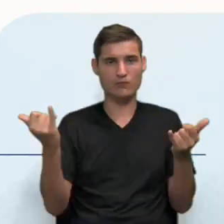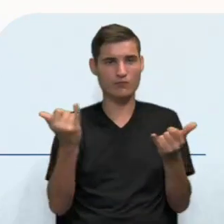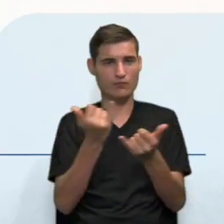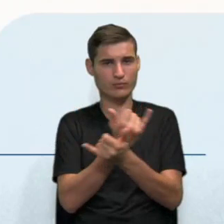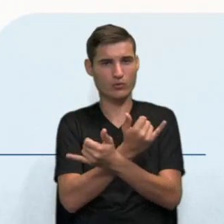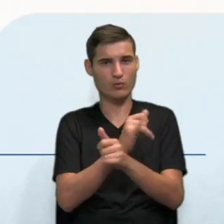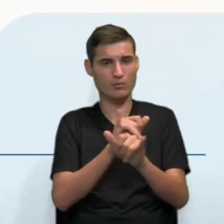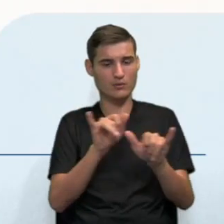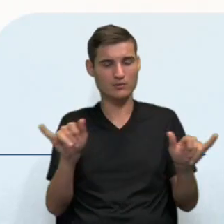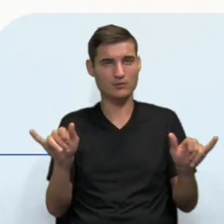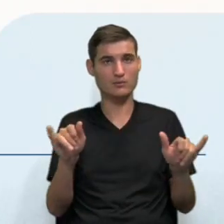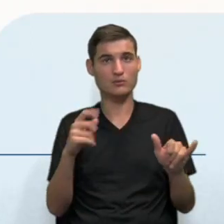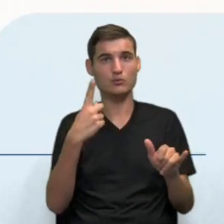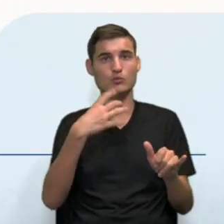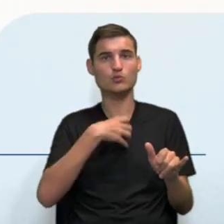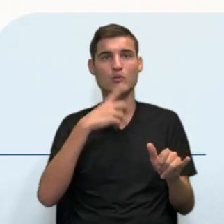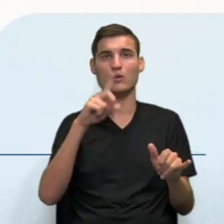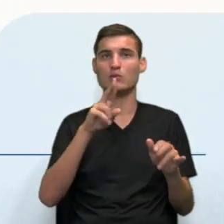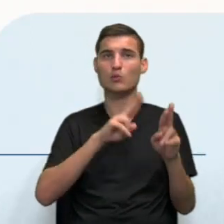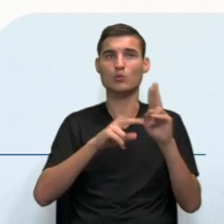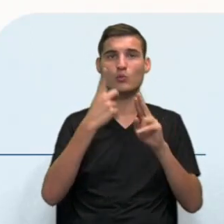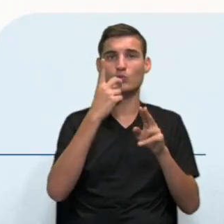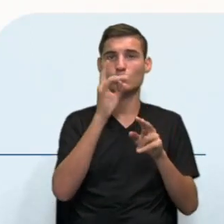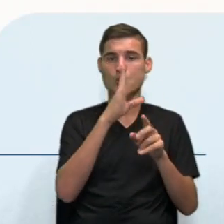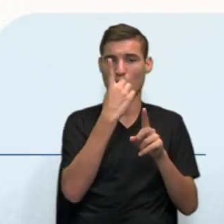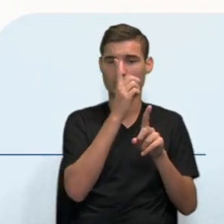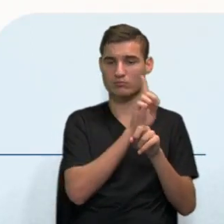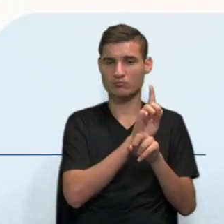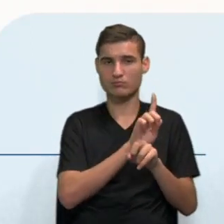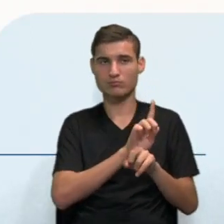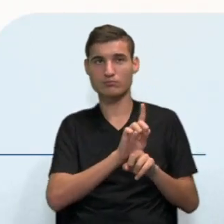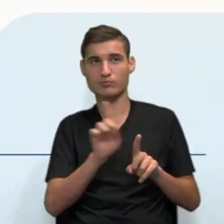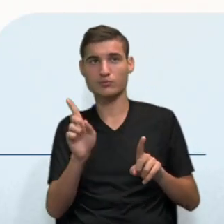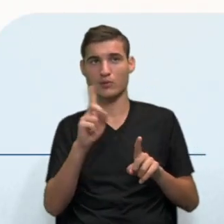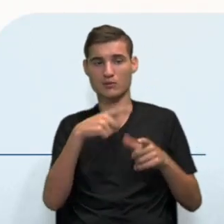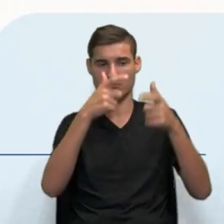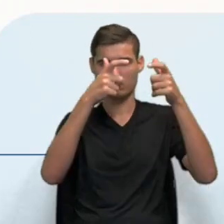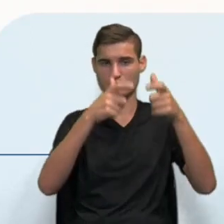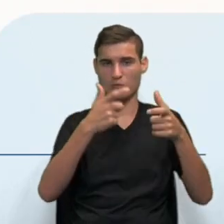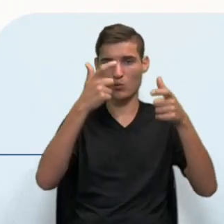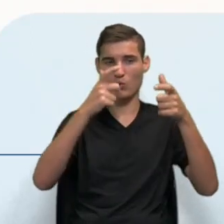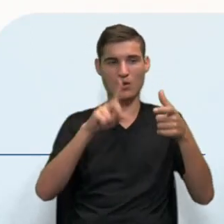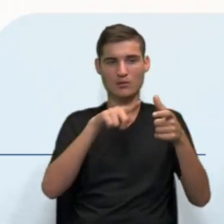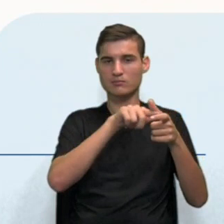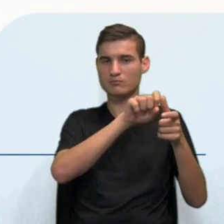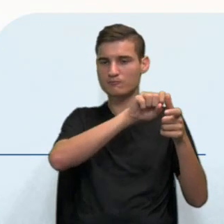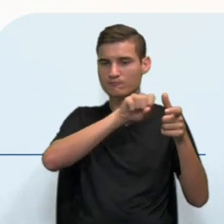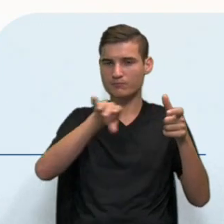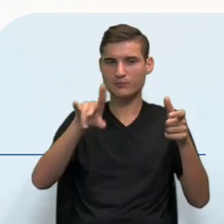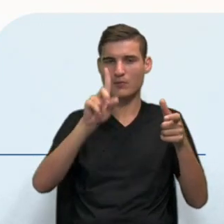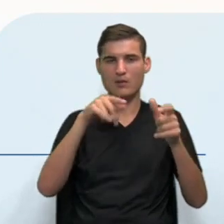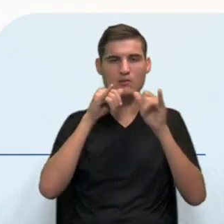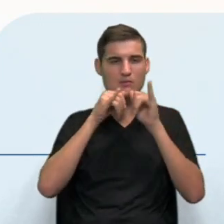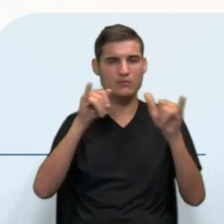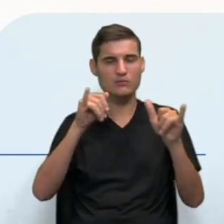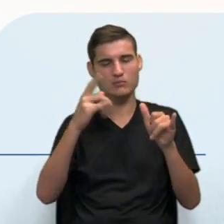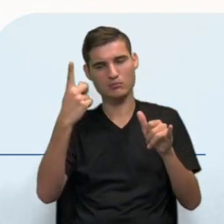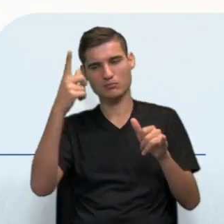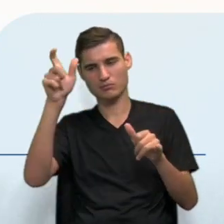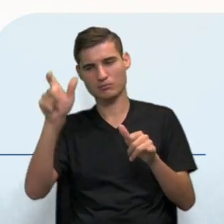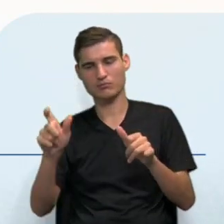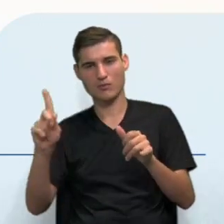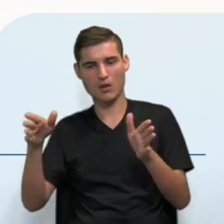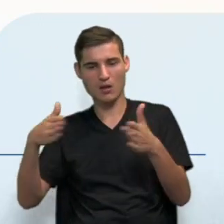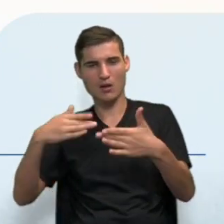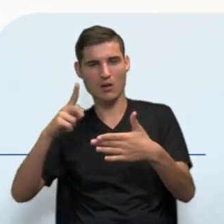único sentido. A estação radiobase vai transmitir, aqui é uma seta, vai transmitir para o receptor. O receptor só vai